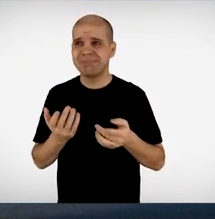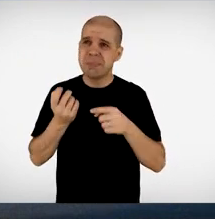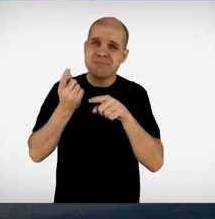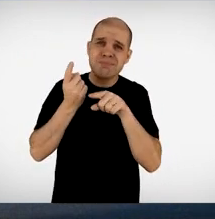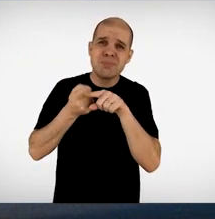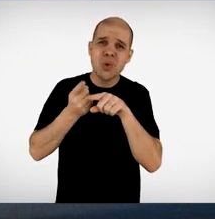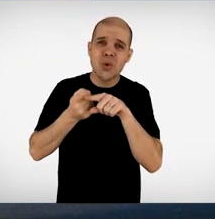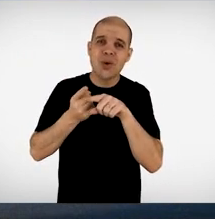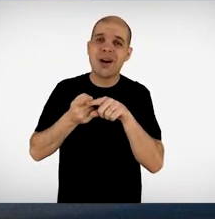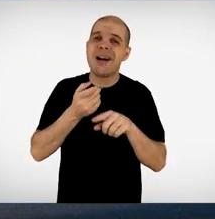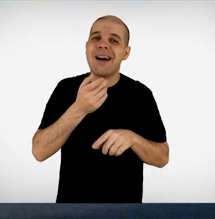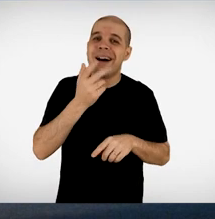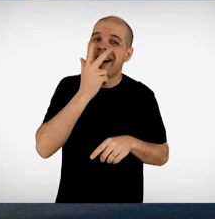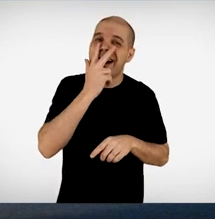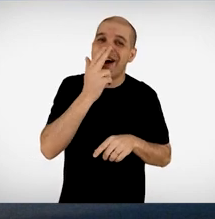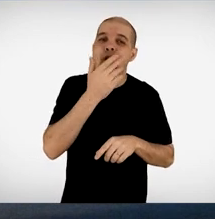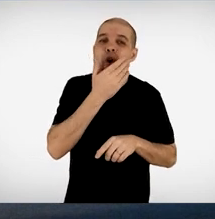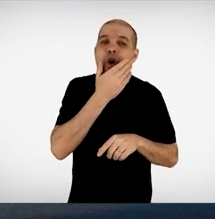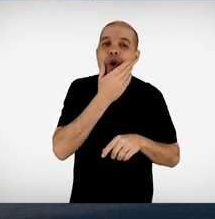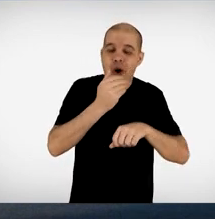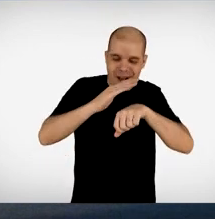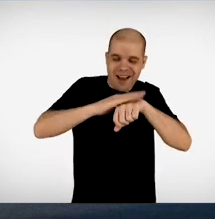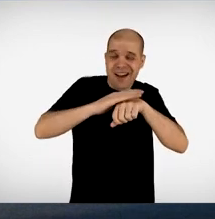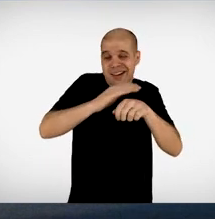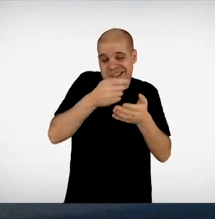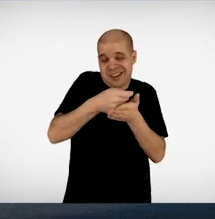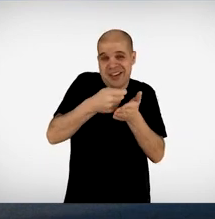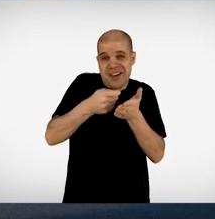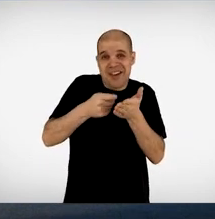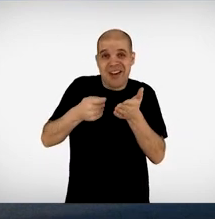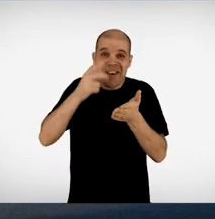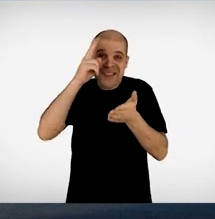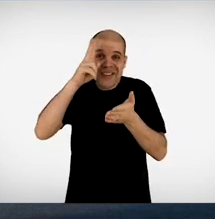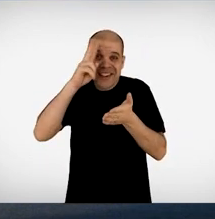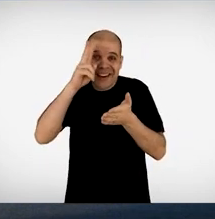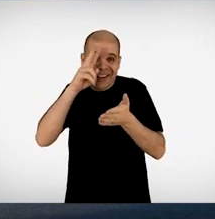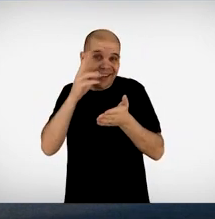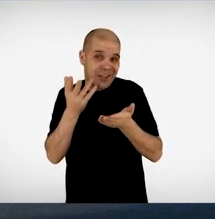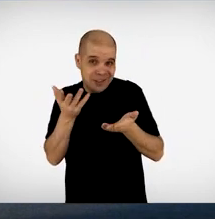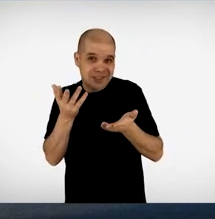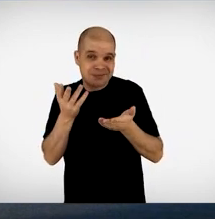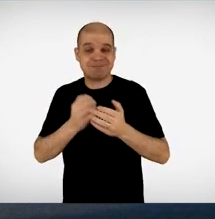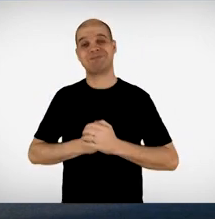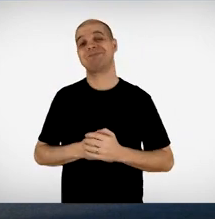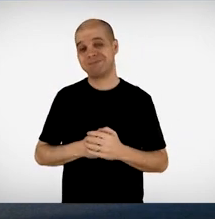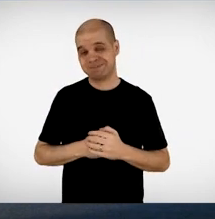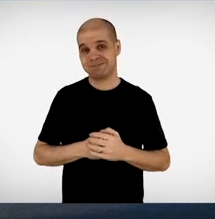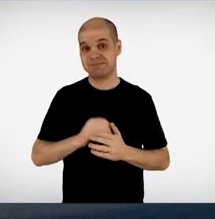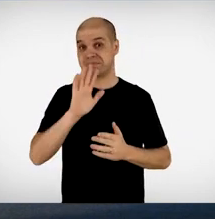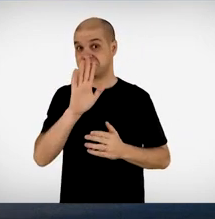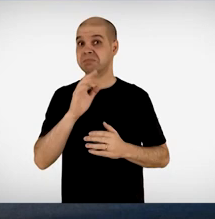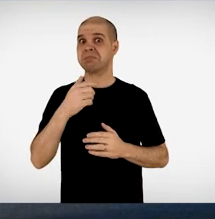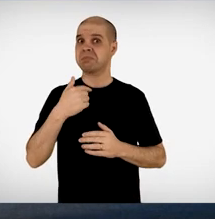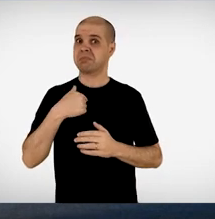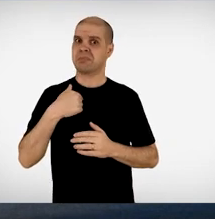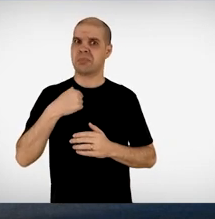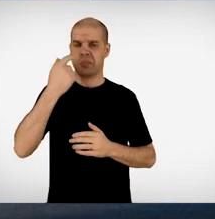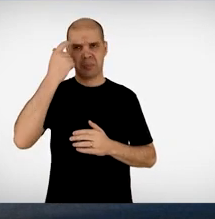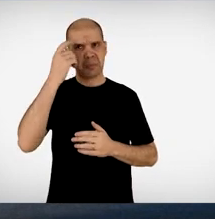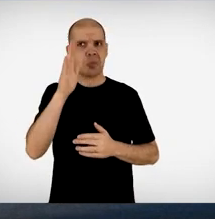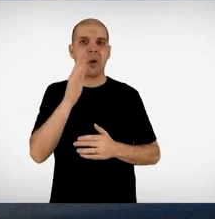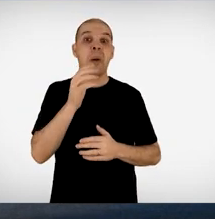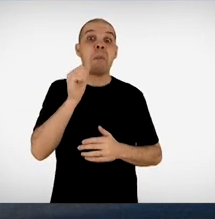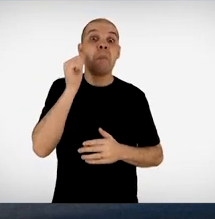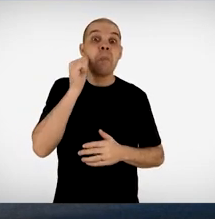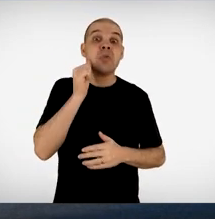homens? Pode ser, né? Talvez, não sei. Então ficaria algo assim. Se a mulher não deseja aquilo que ela deveria